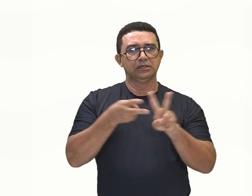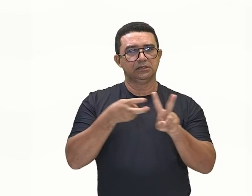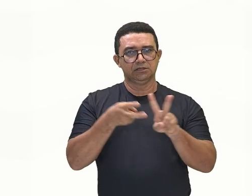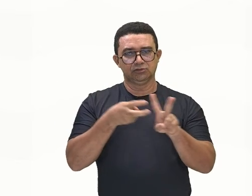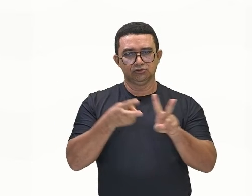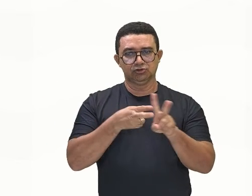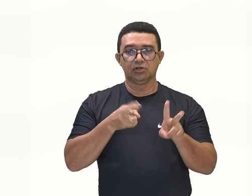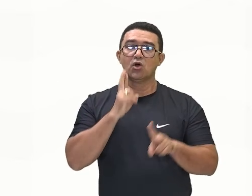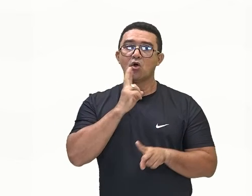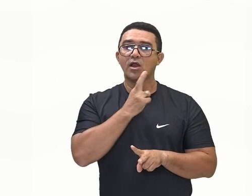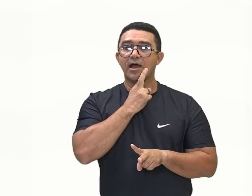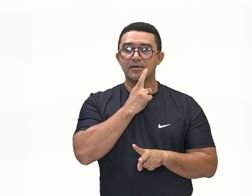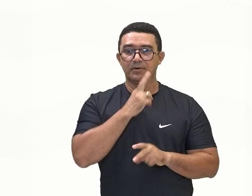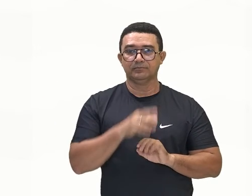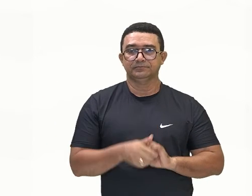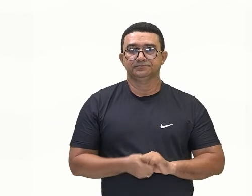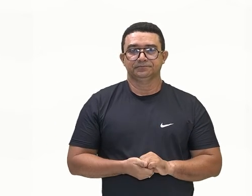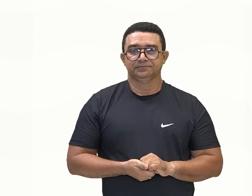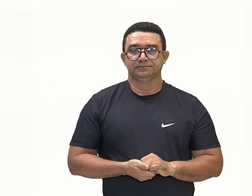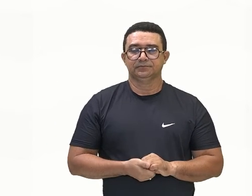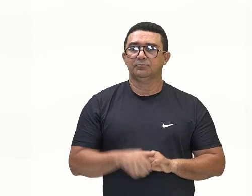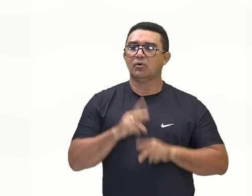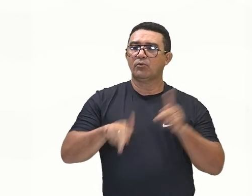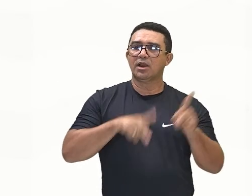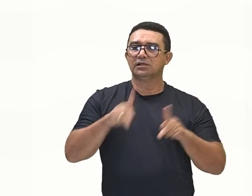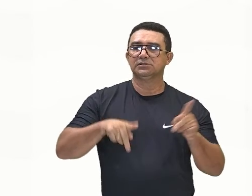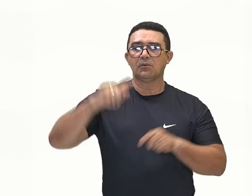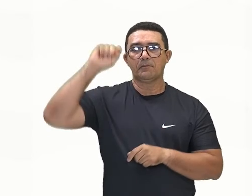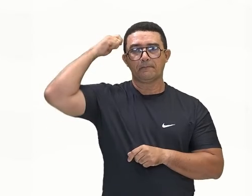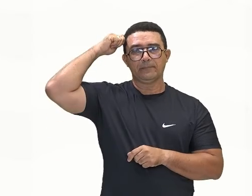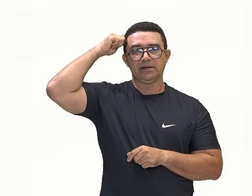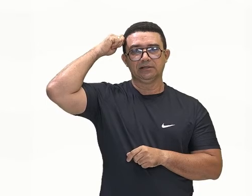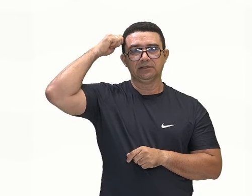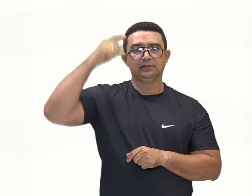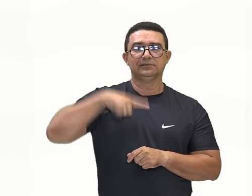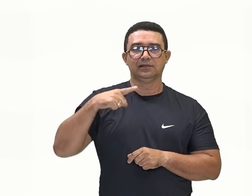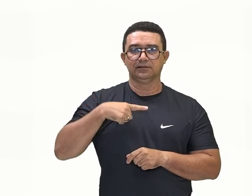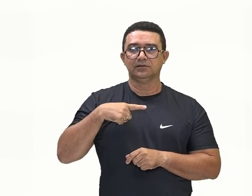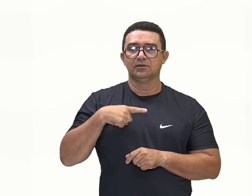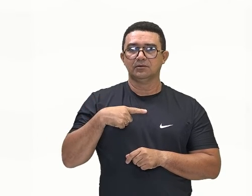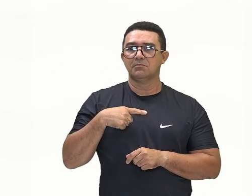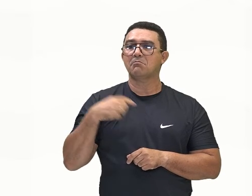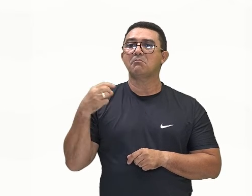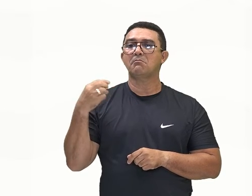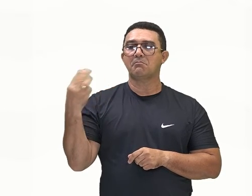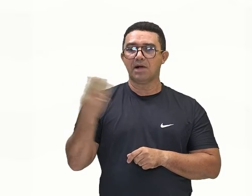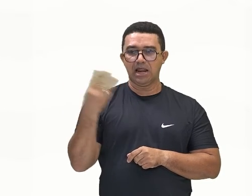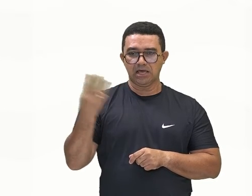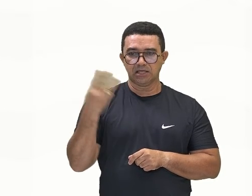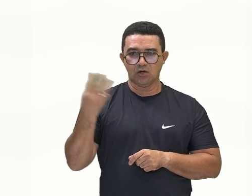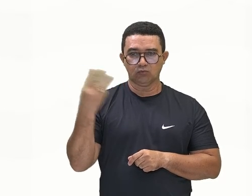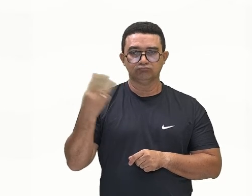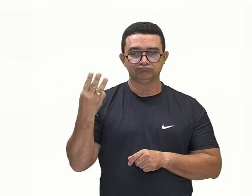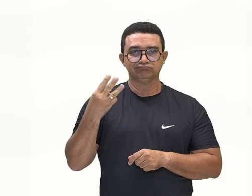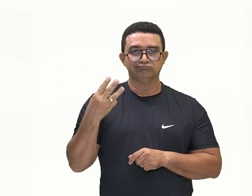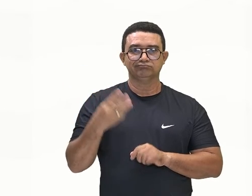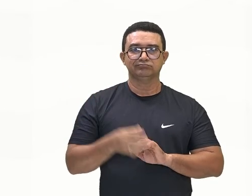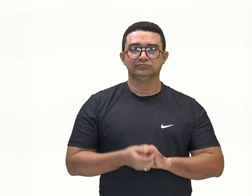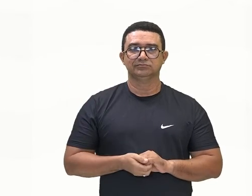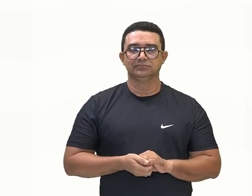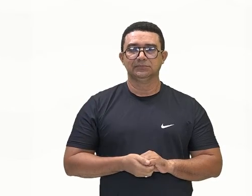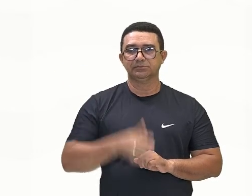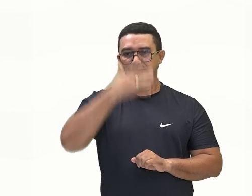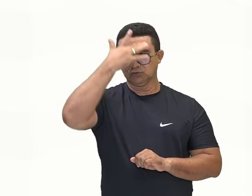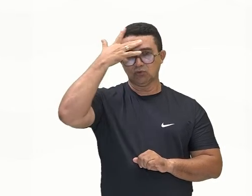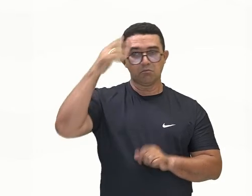esse município. A população preta tem destaque em Serrano do Maranhão, 58,5% da população se declara